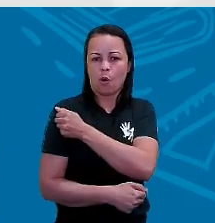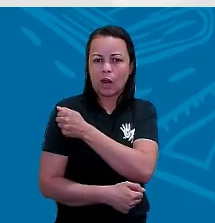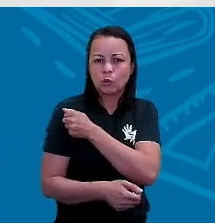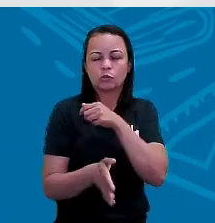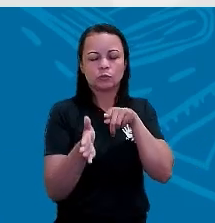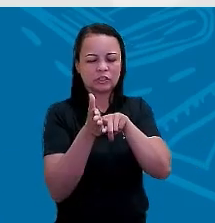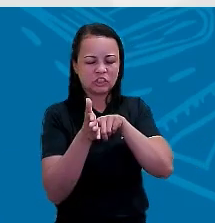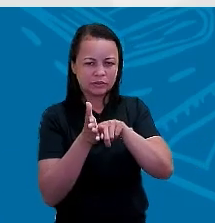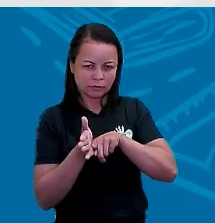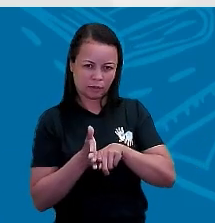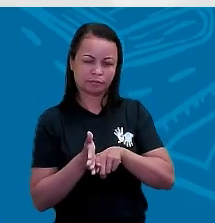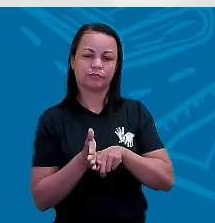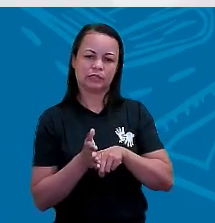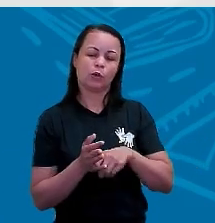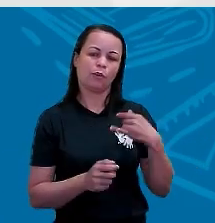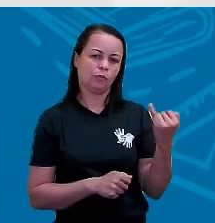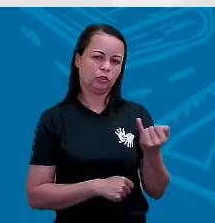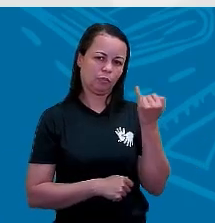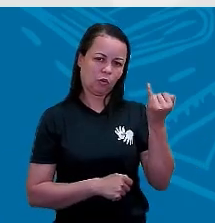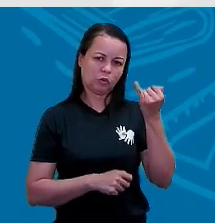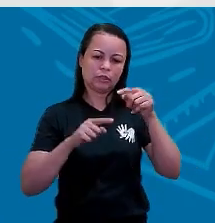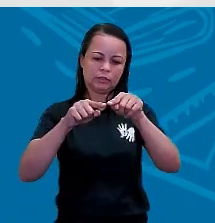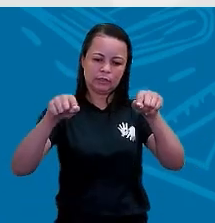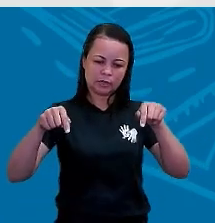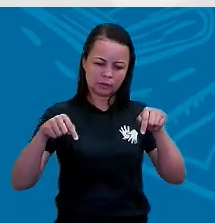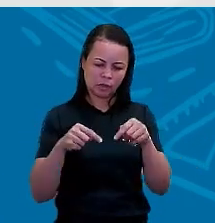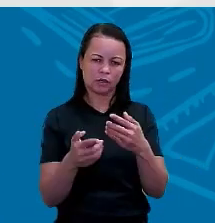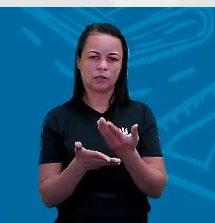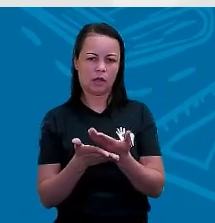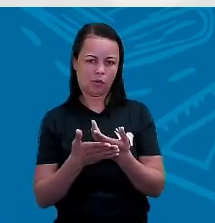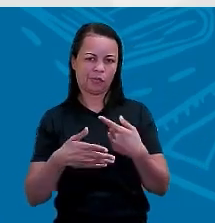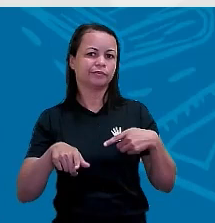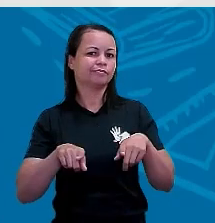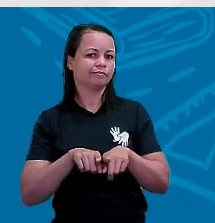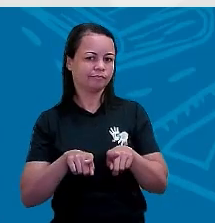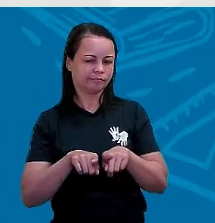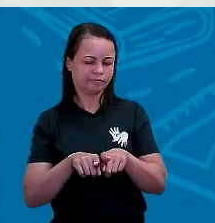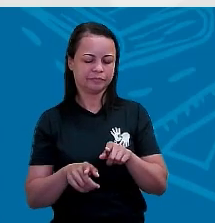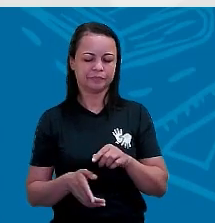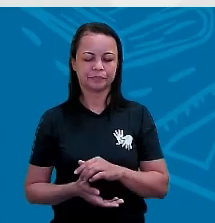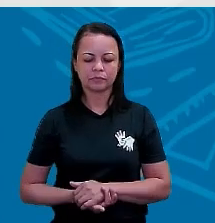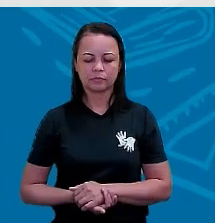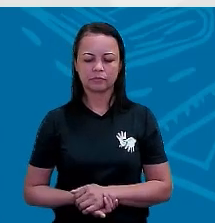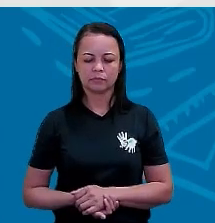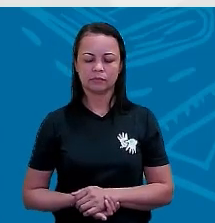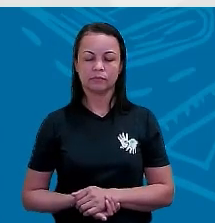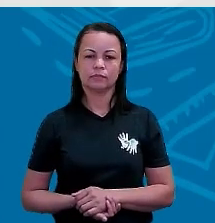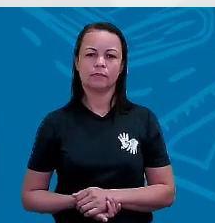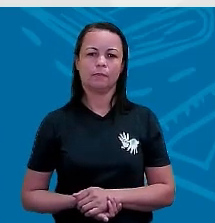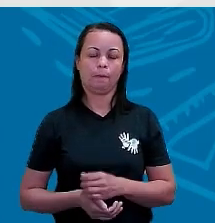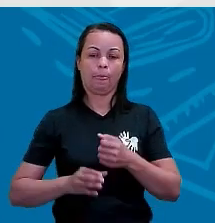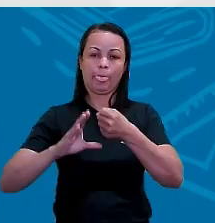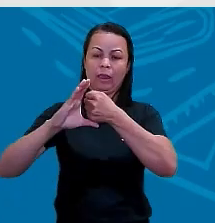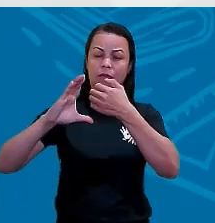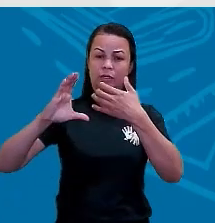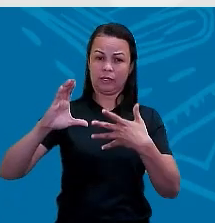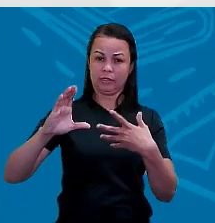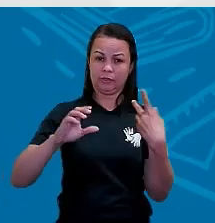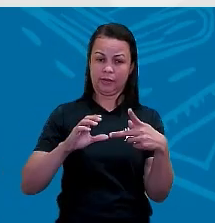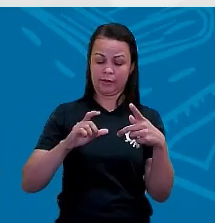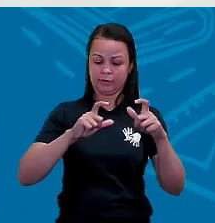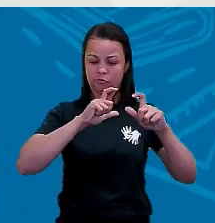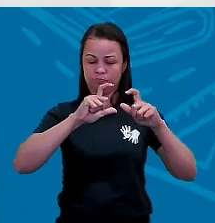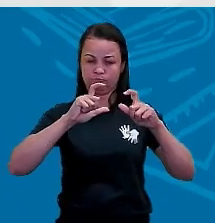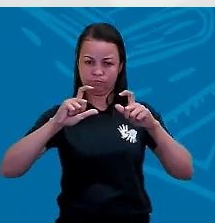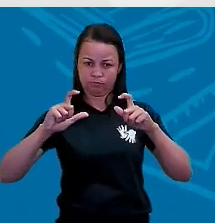muito úteis, tá? Na sala de aula também. As características dessas tirinhas, como